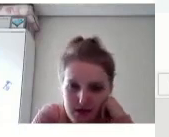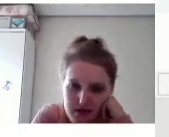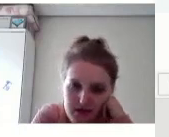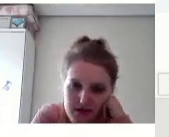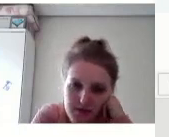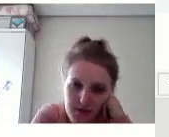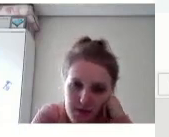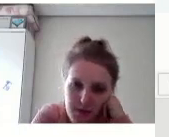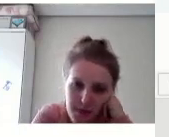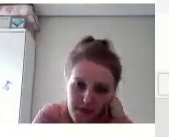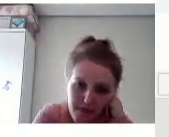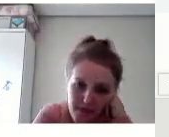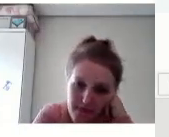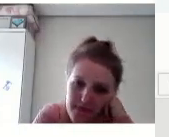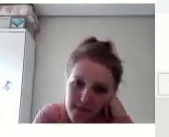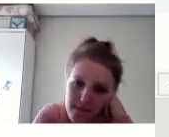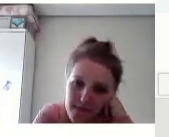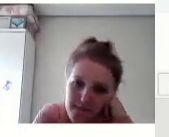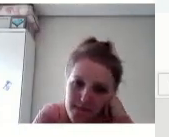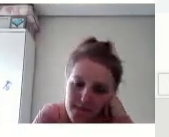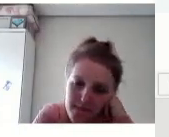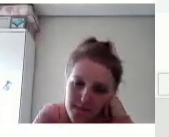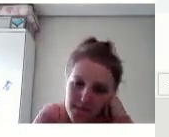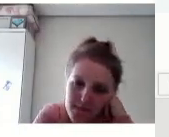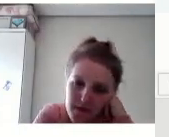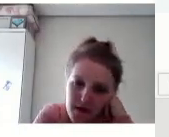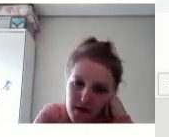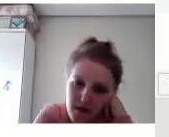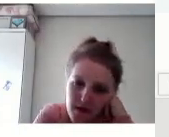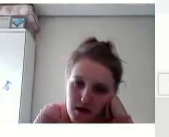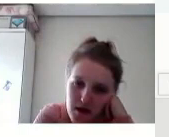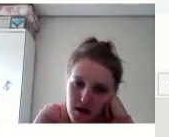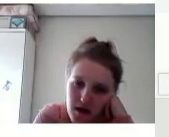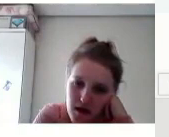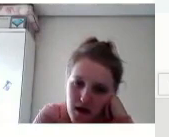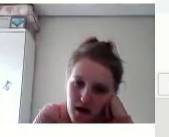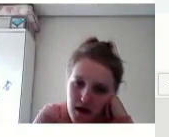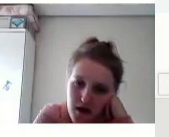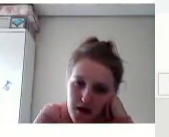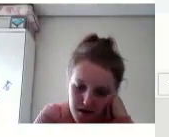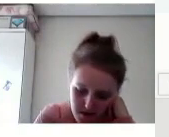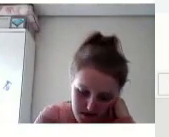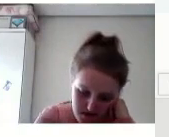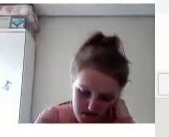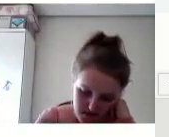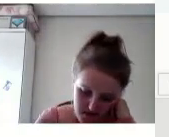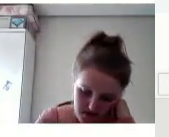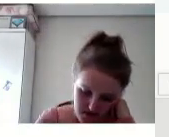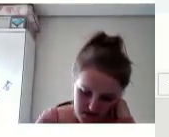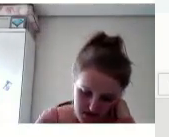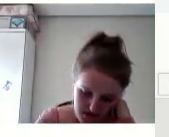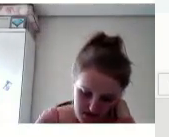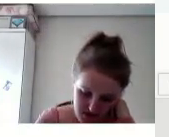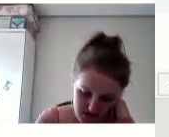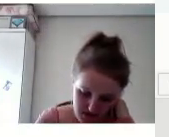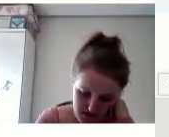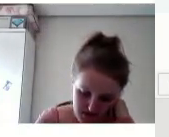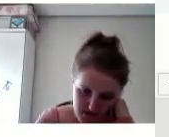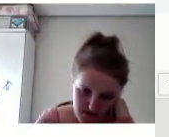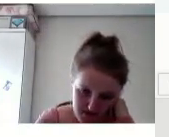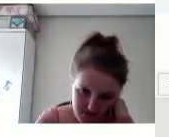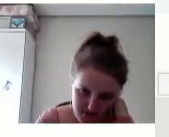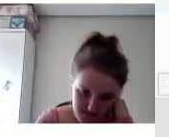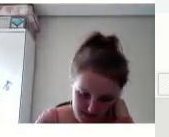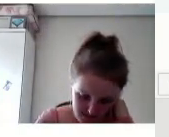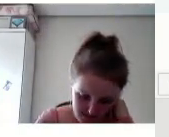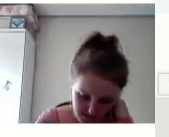o lado esquerdo, lá, eu mostro que a variação temporal desta quantidade aqui, ó, é nula, ou seja, a gente vê que o que está